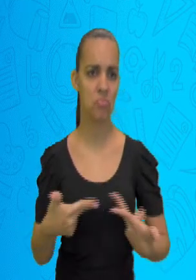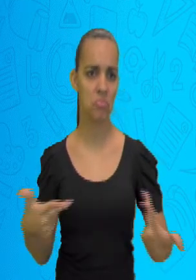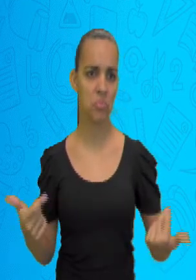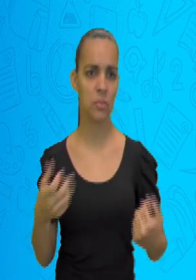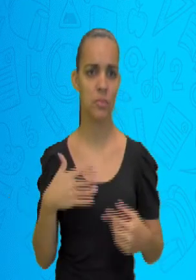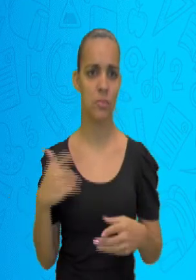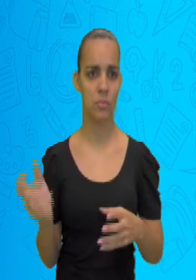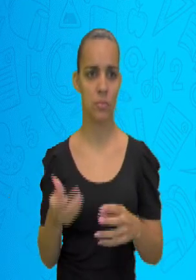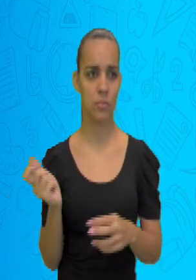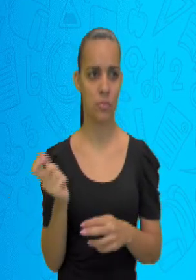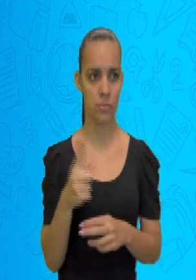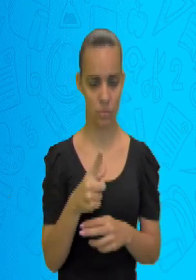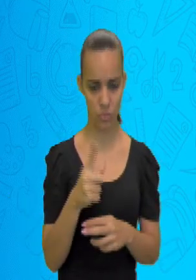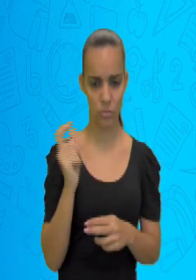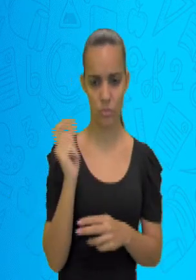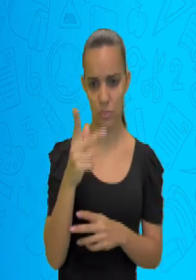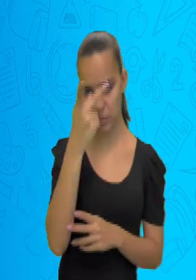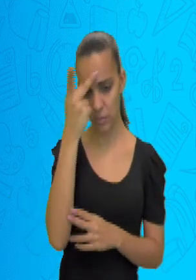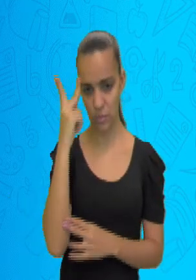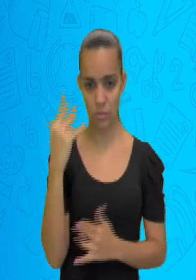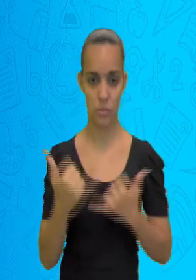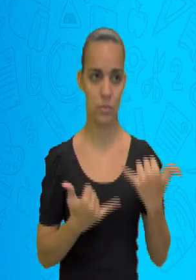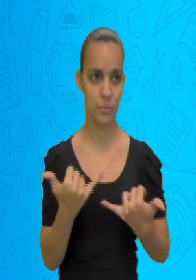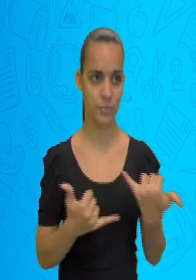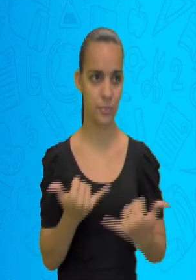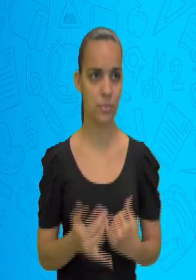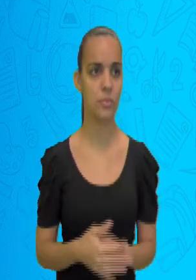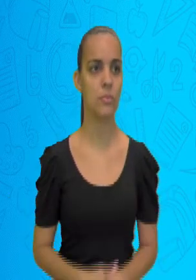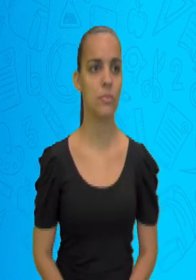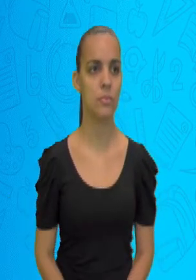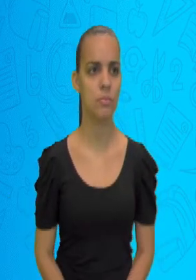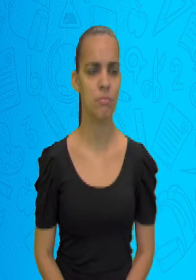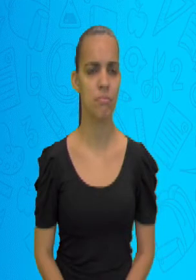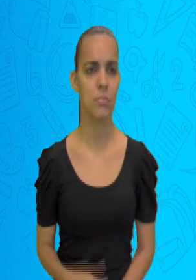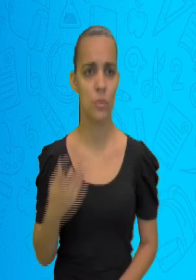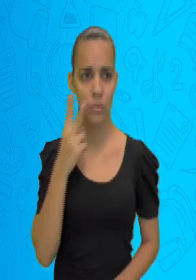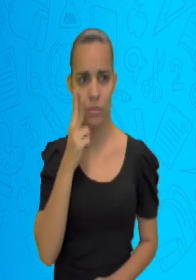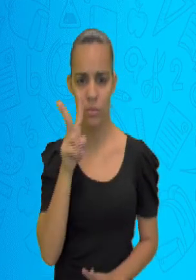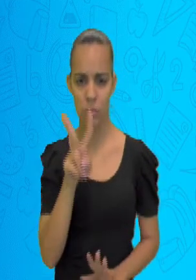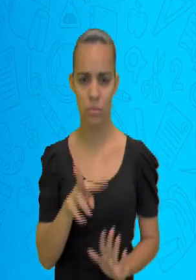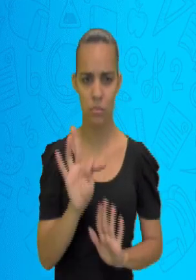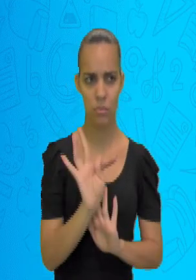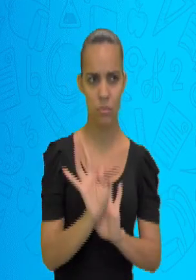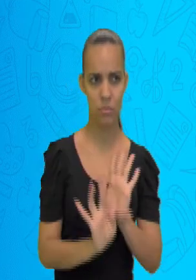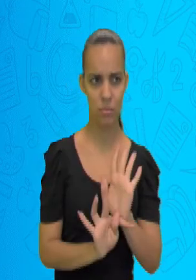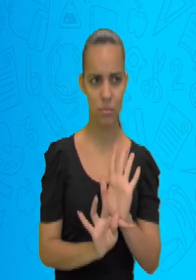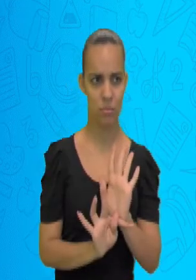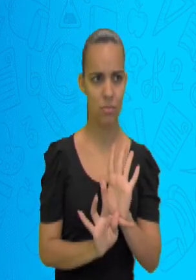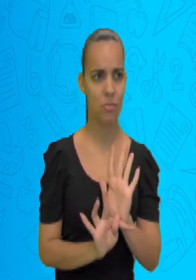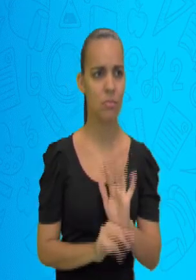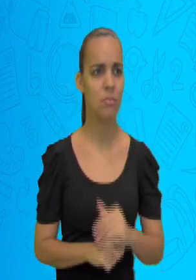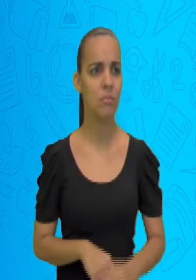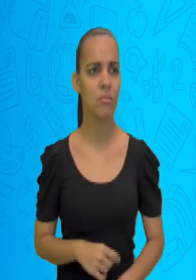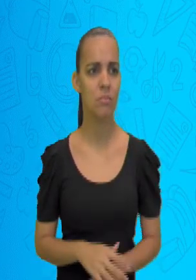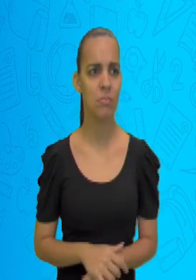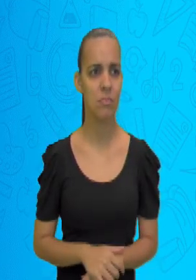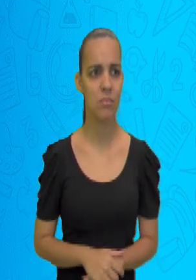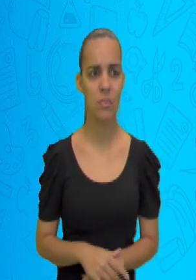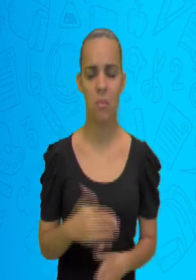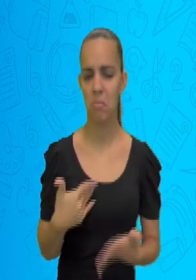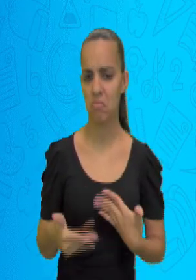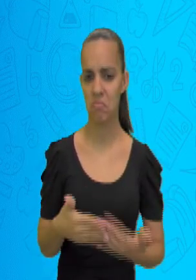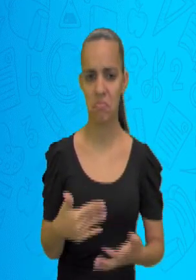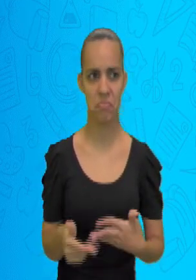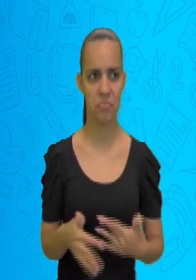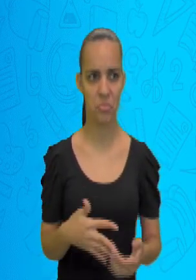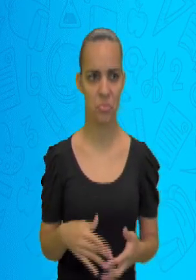ser arremessado pelos jogadores. Quando nós lemos o texto, nós vimos que lá fala que pode ser